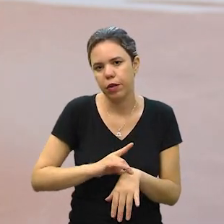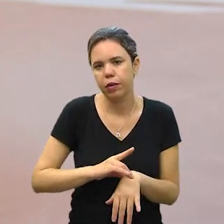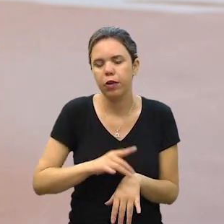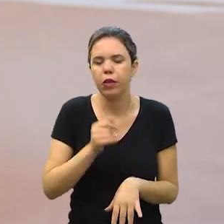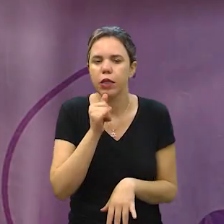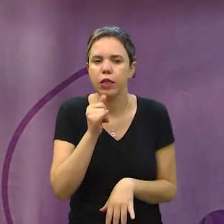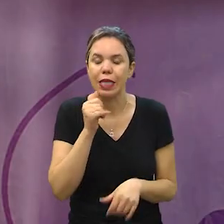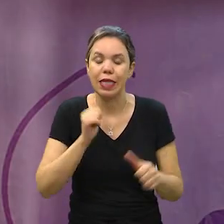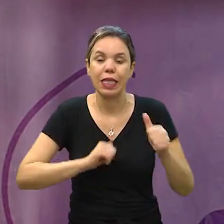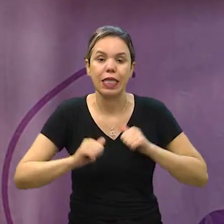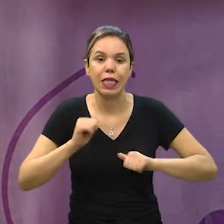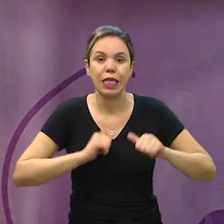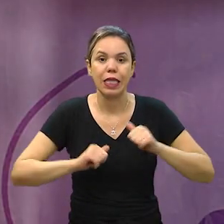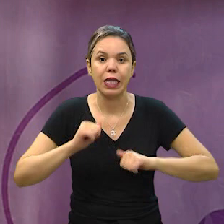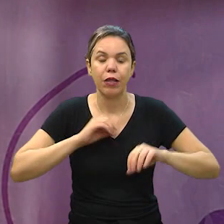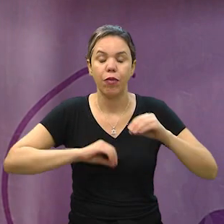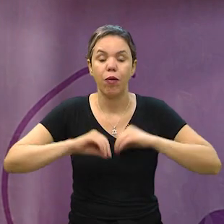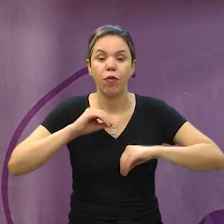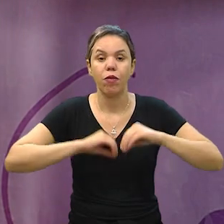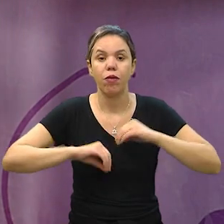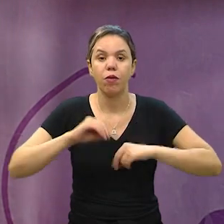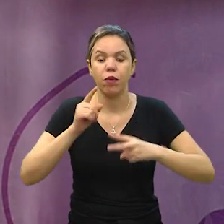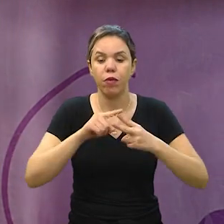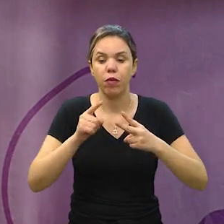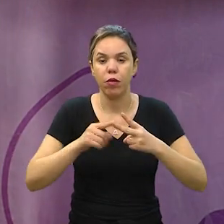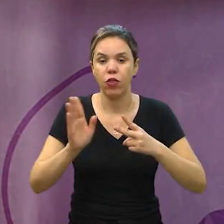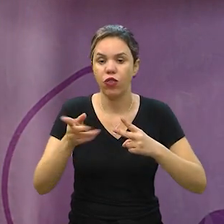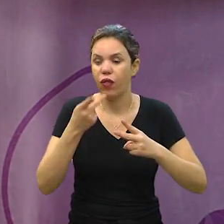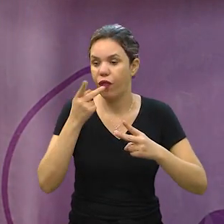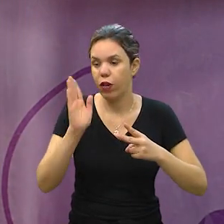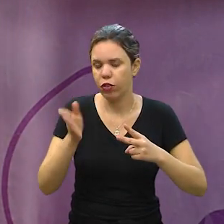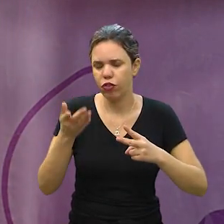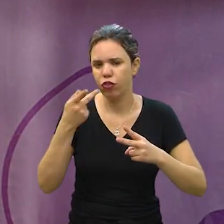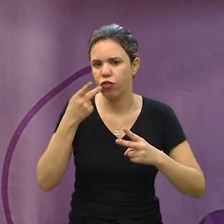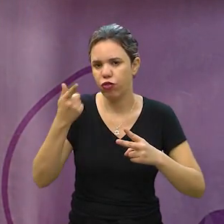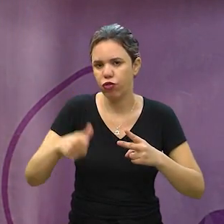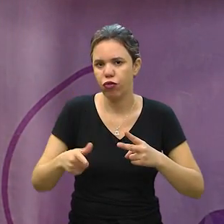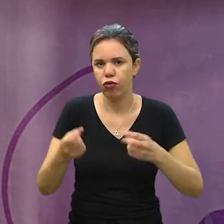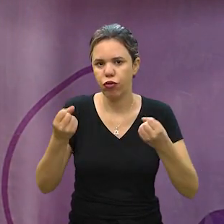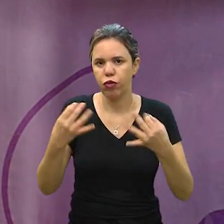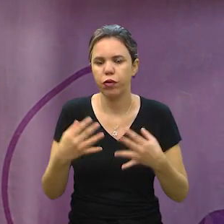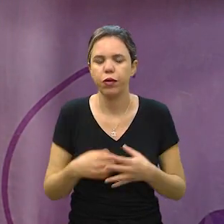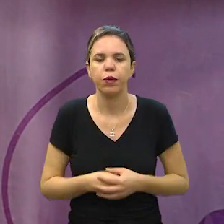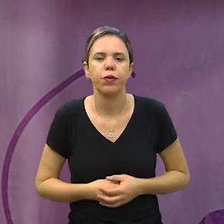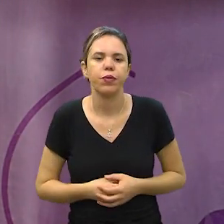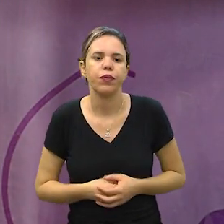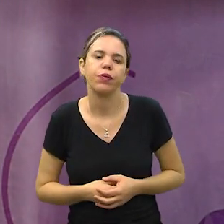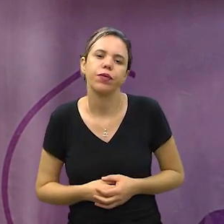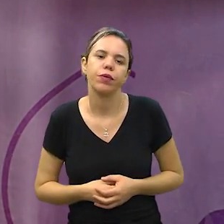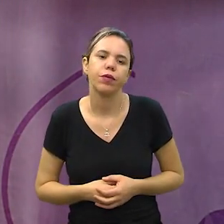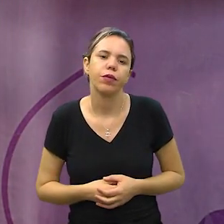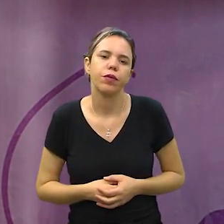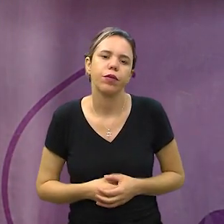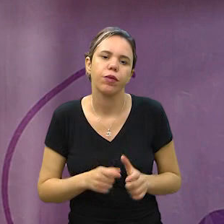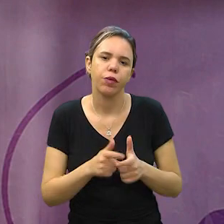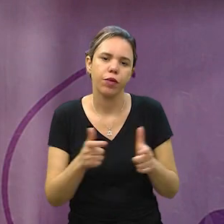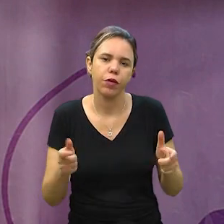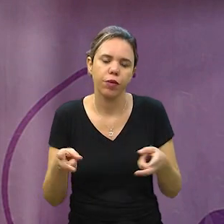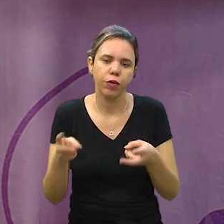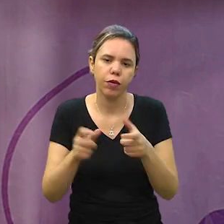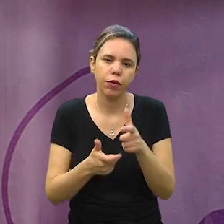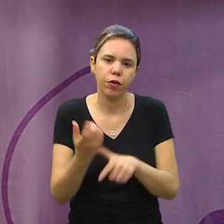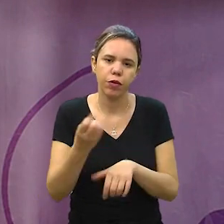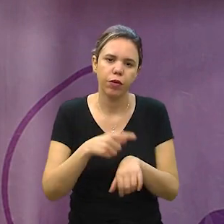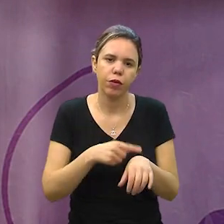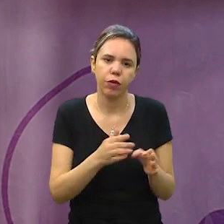doenças. Ansiedade e depressão. A gente já até citou, mas eu acho que vale voltar a falar sobre isso. É o que se tem mais